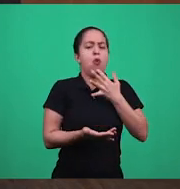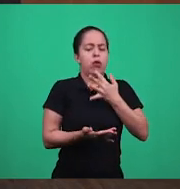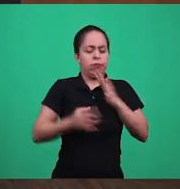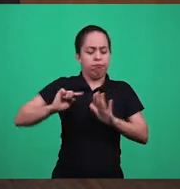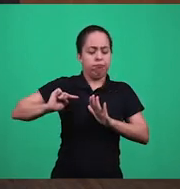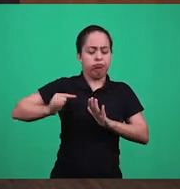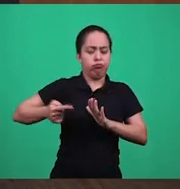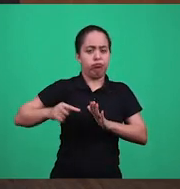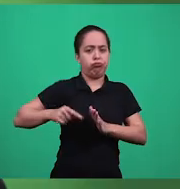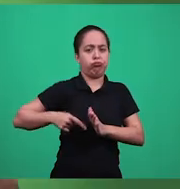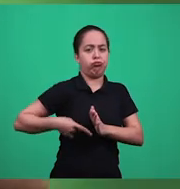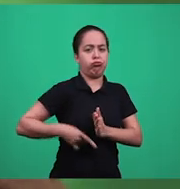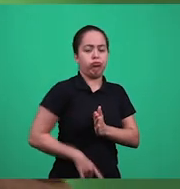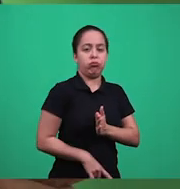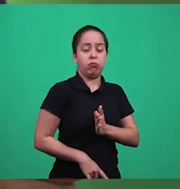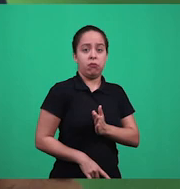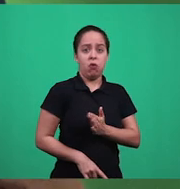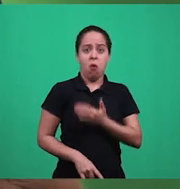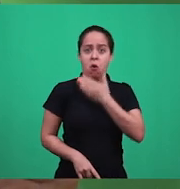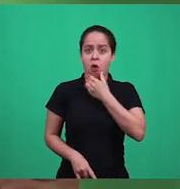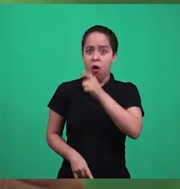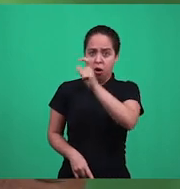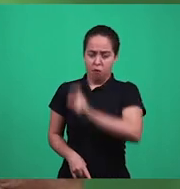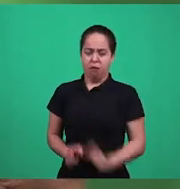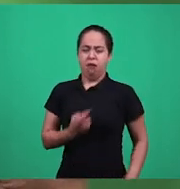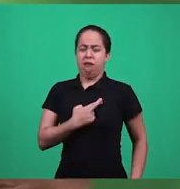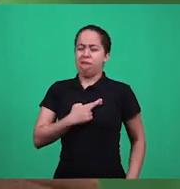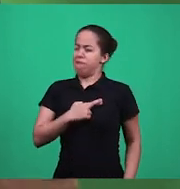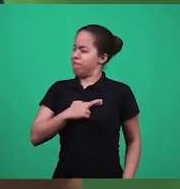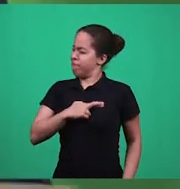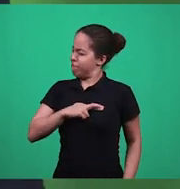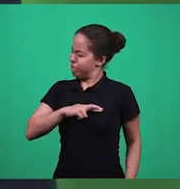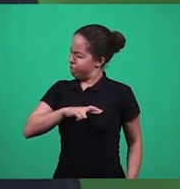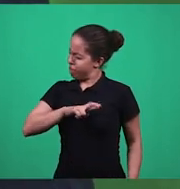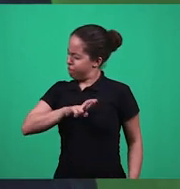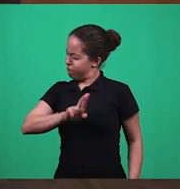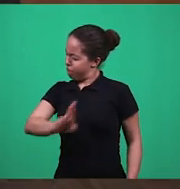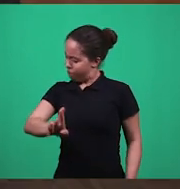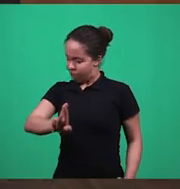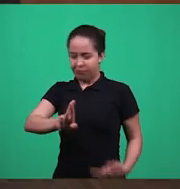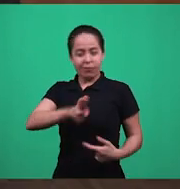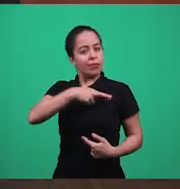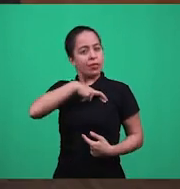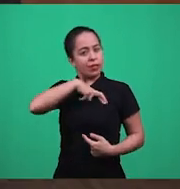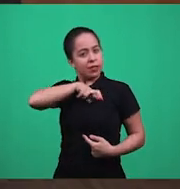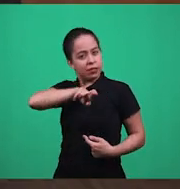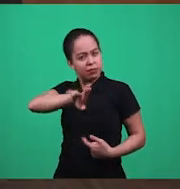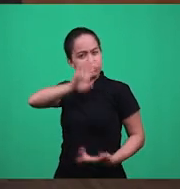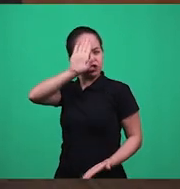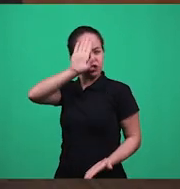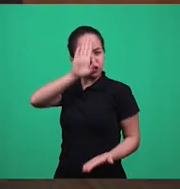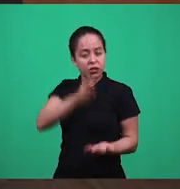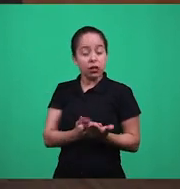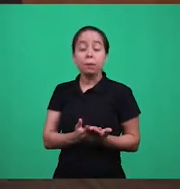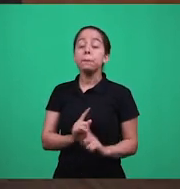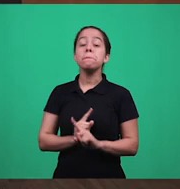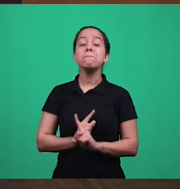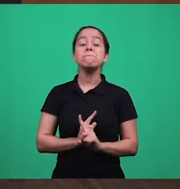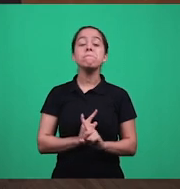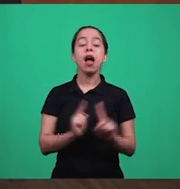Testamento. Um homem muito religioso. Mas ele não